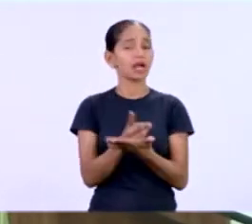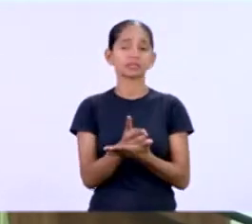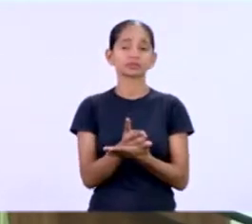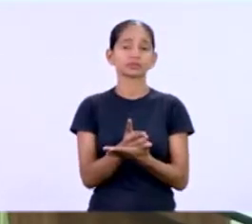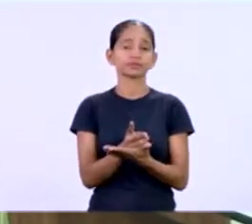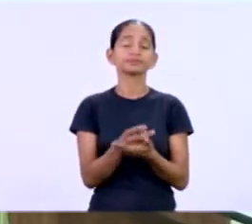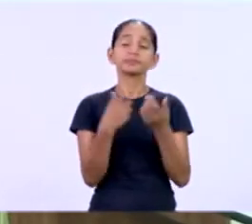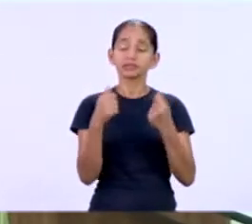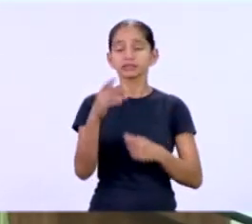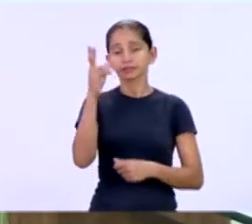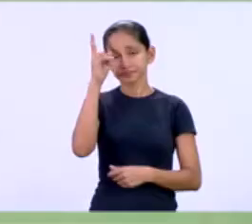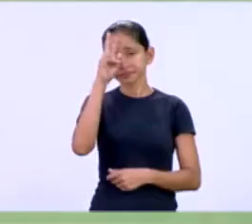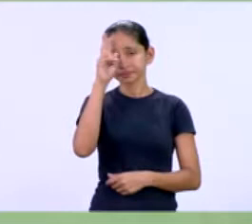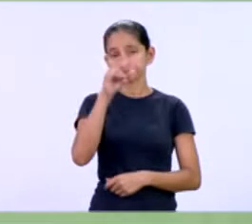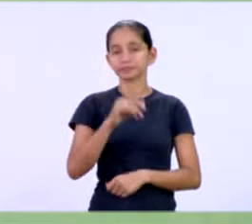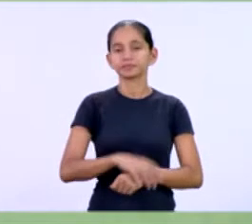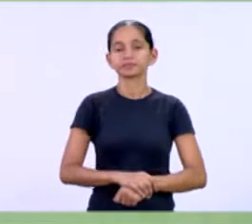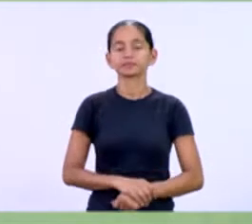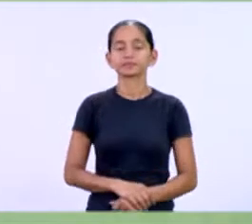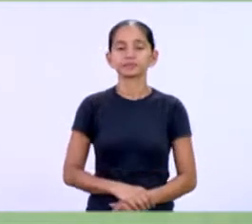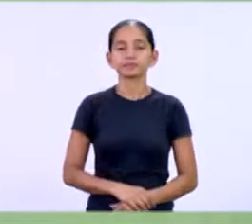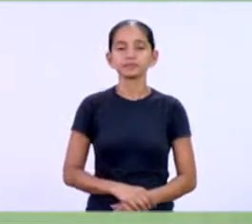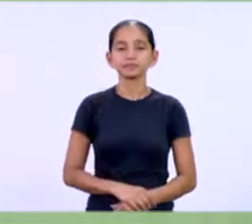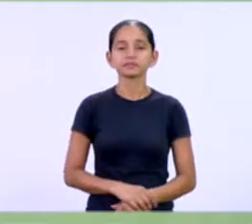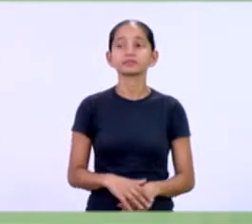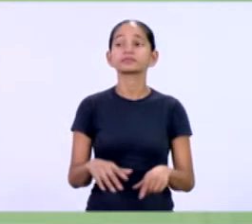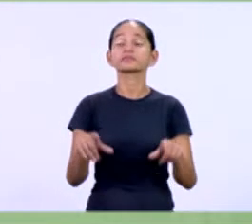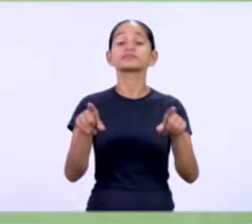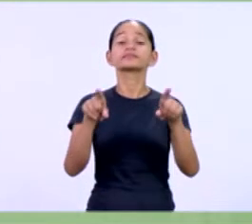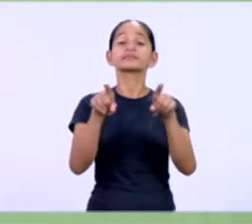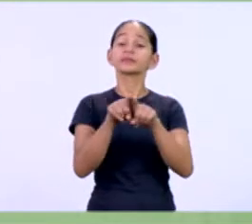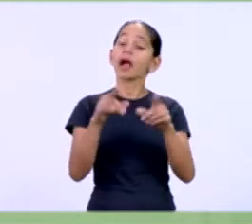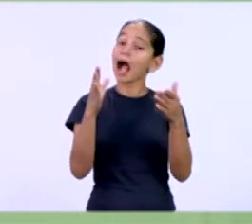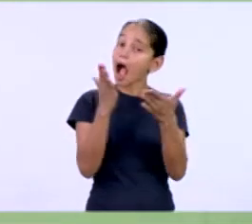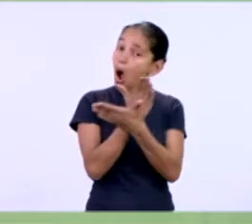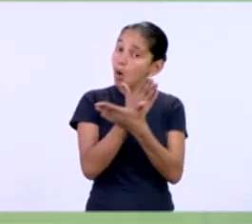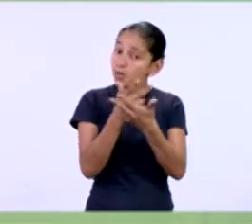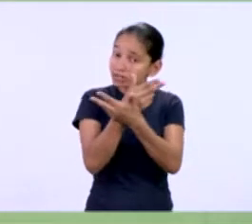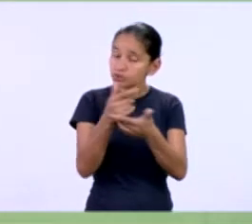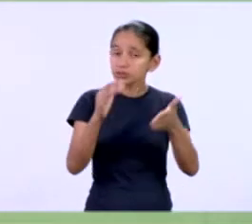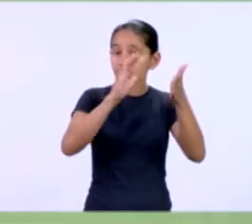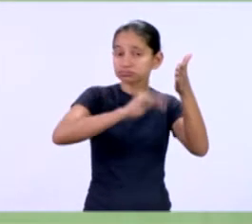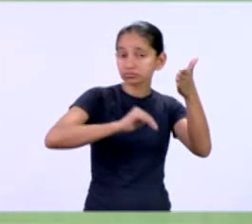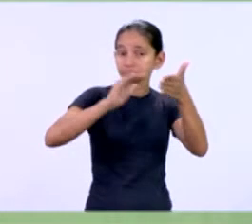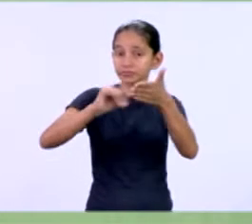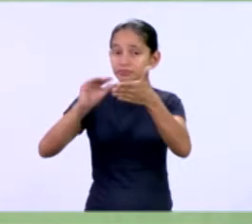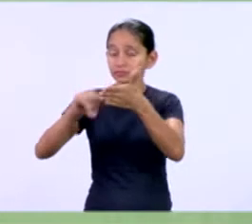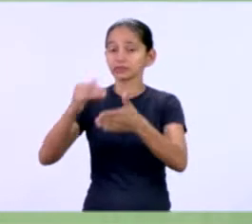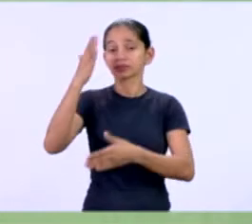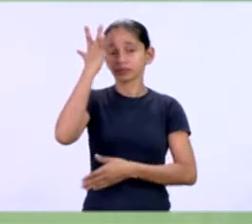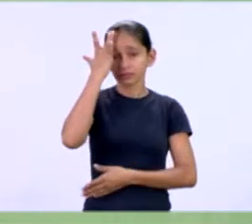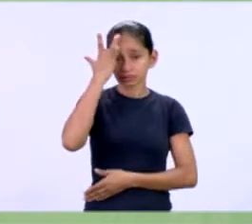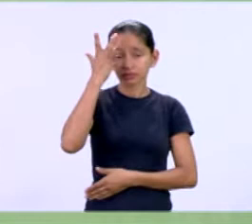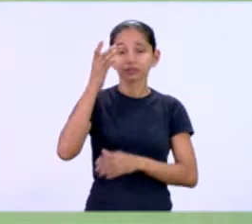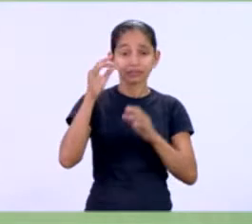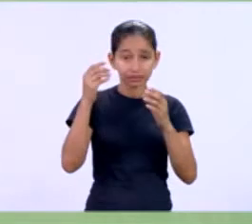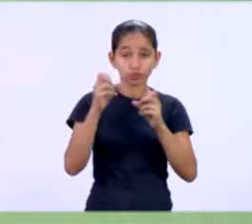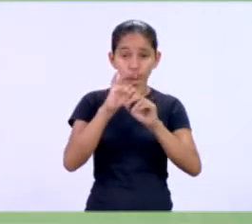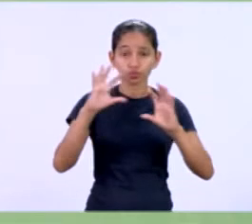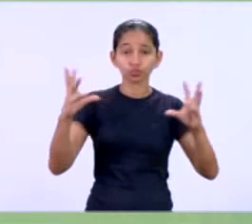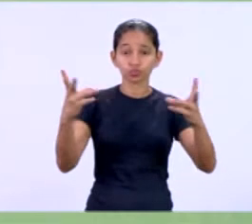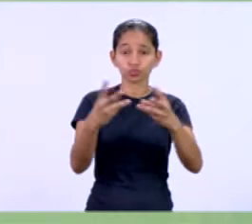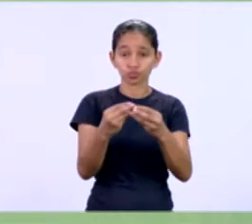ok? Dando sequência, rateados os custos em razão da quantidade de